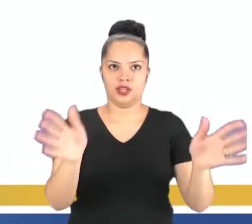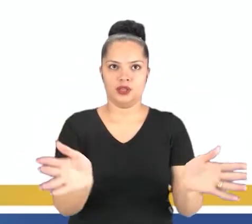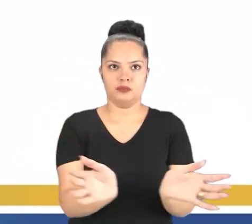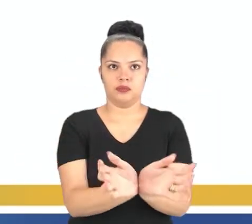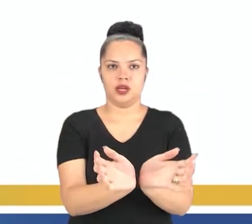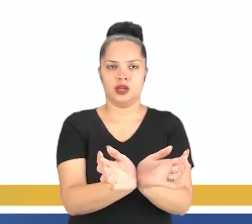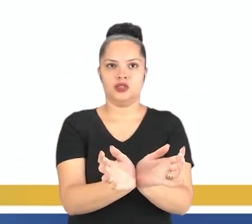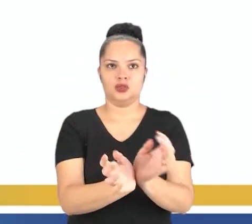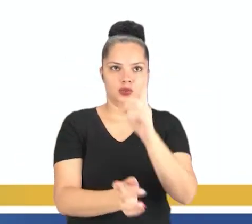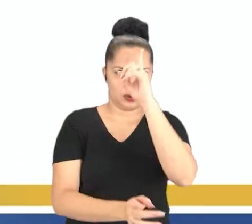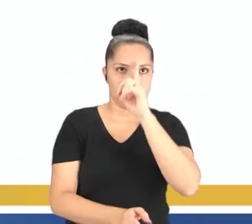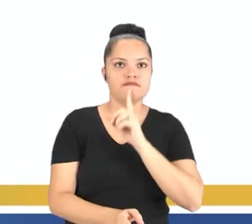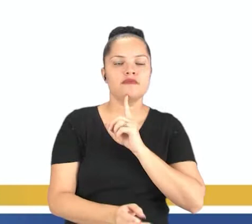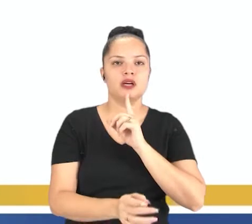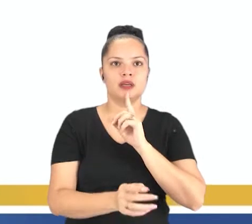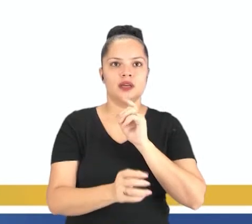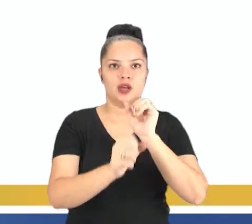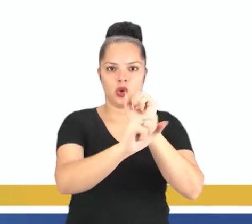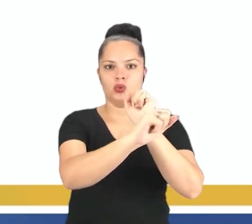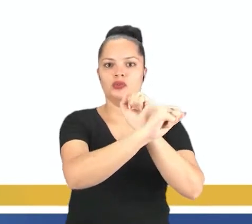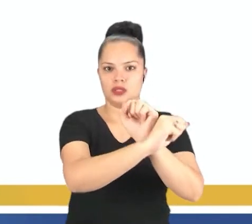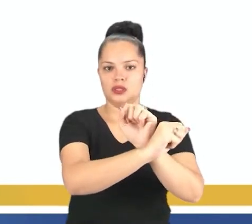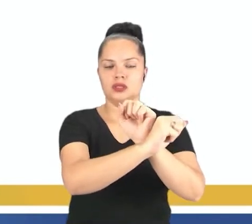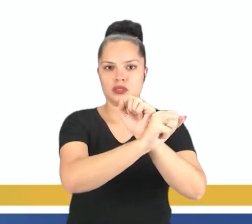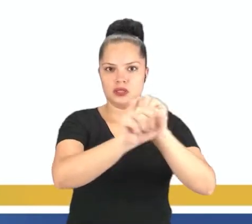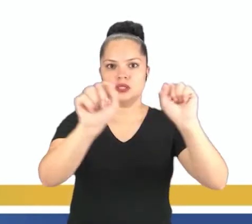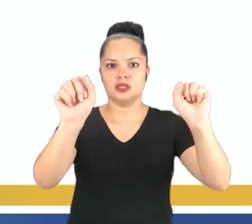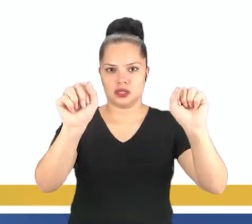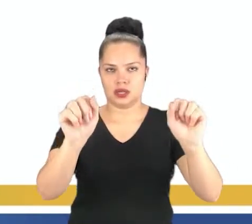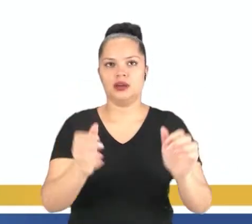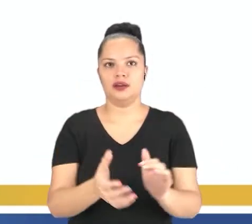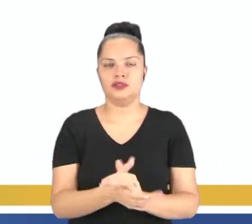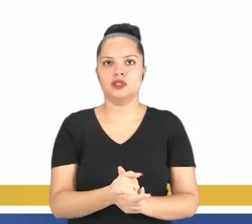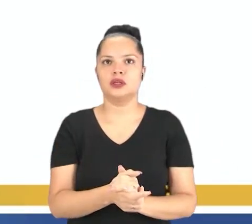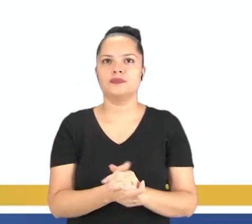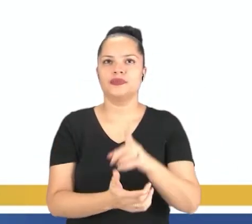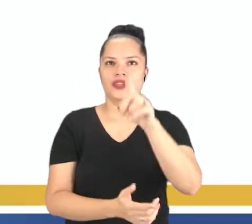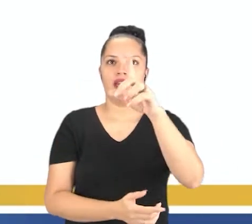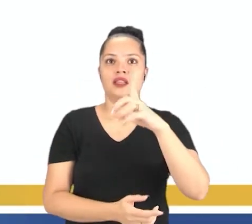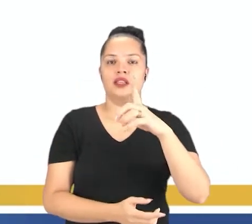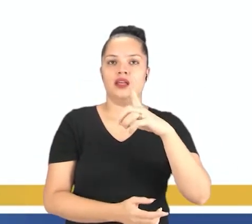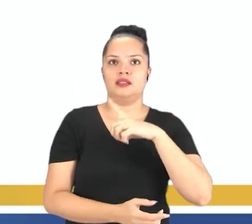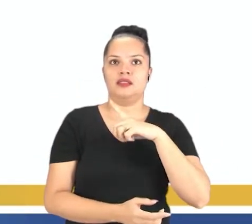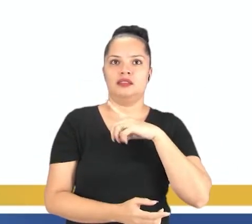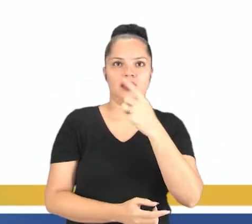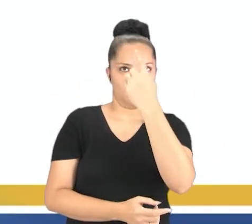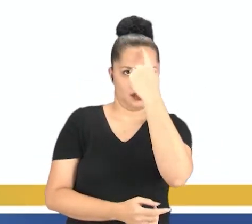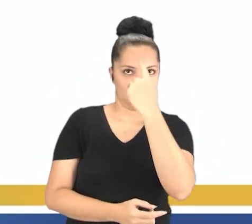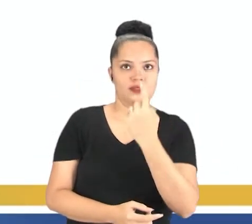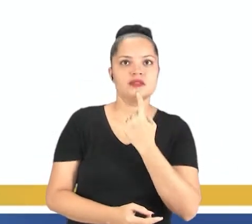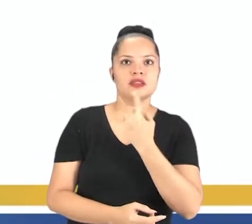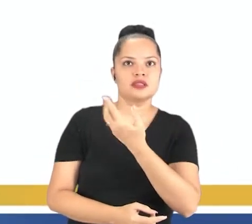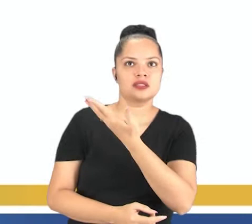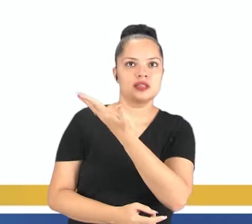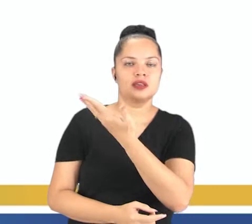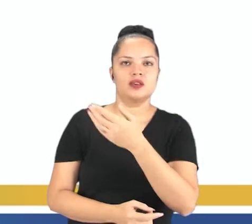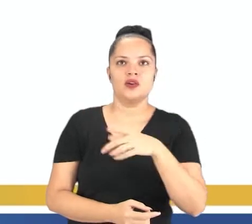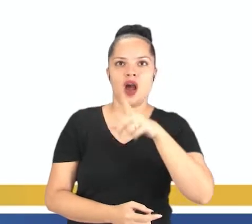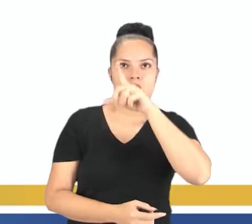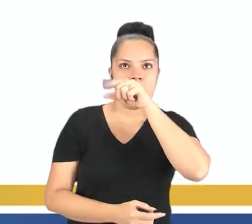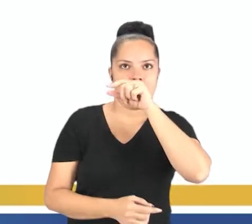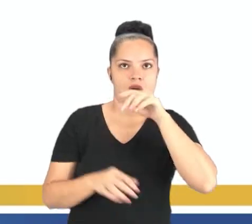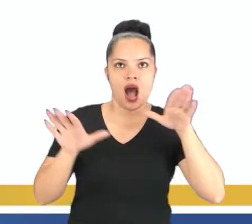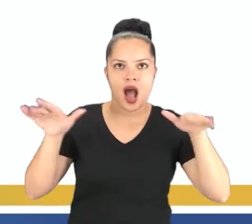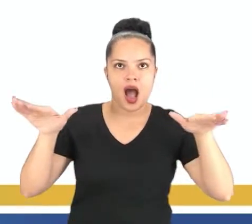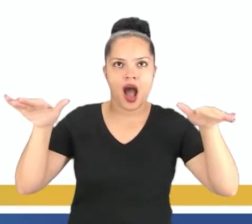escravos e essa imagem aqui Observe ela né que mostra uma águia comendo uma cobra né decorando a cobra né em cima